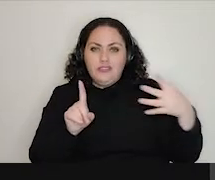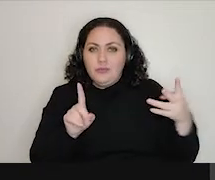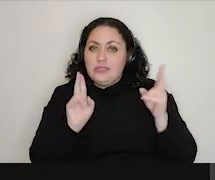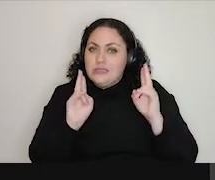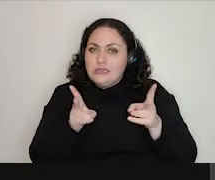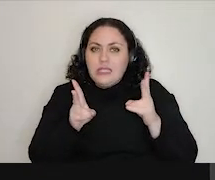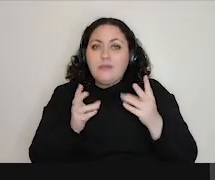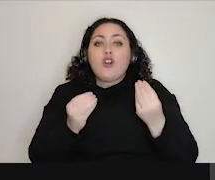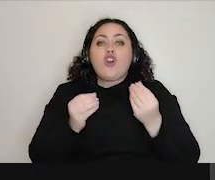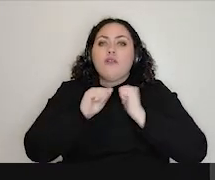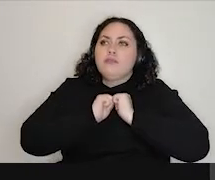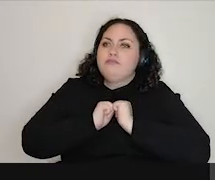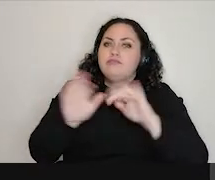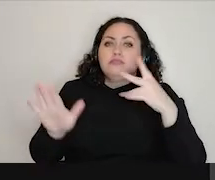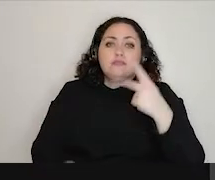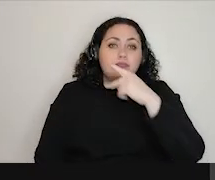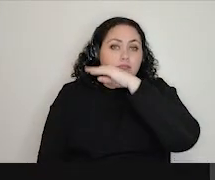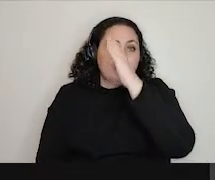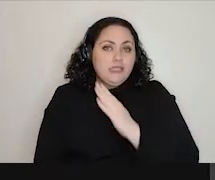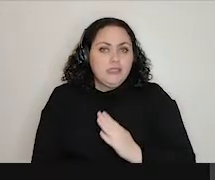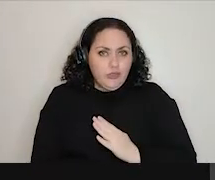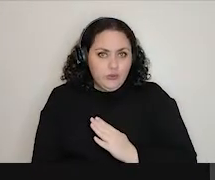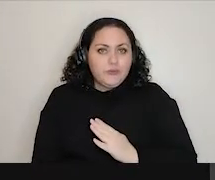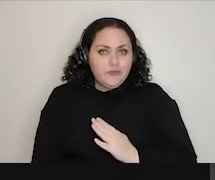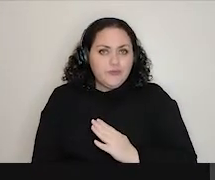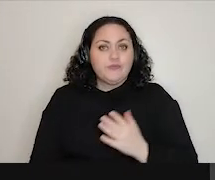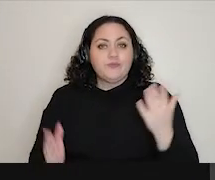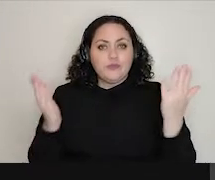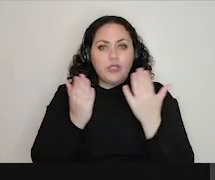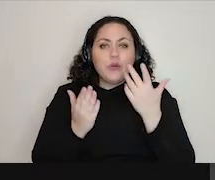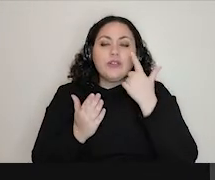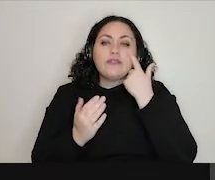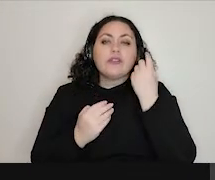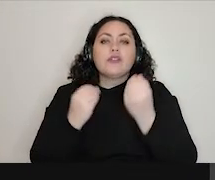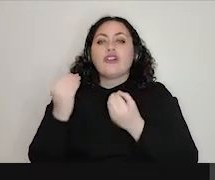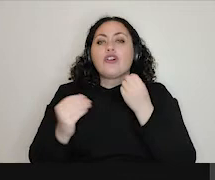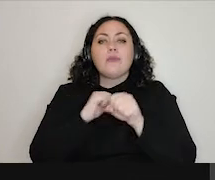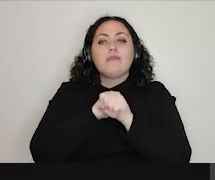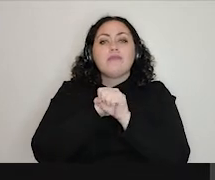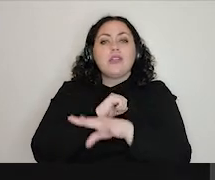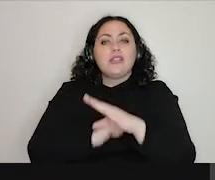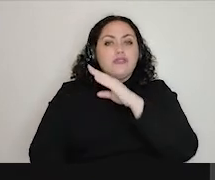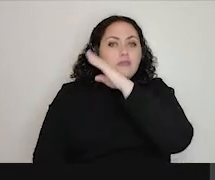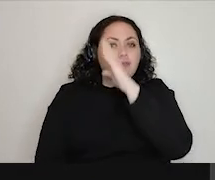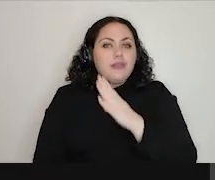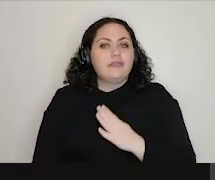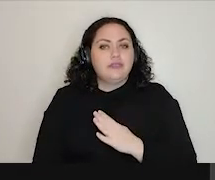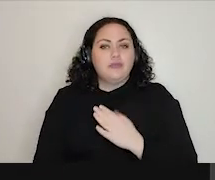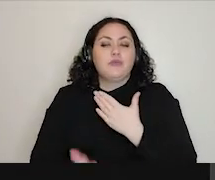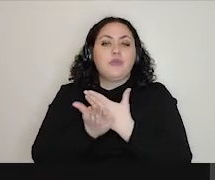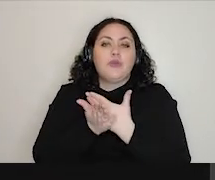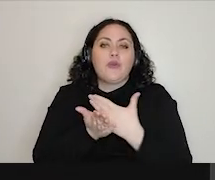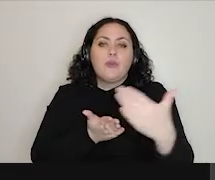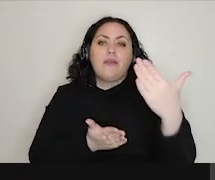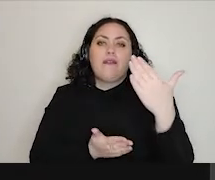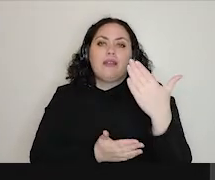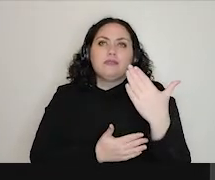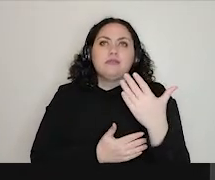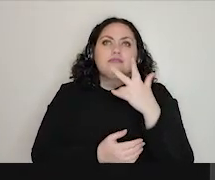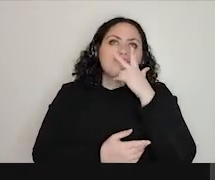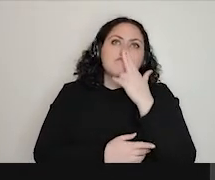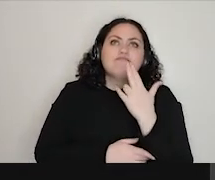à população LGBTQIA+, acontece aqui no Brasil. Então, o que a gente vai ver agora é como que a mídia